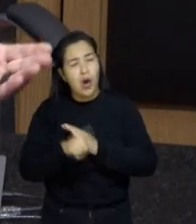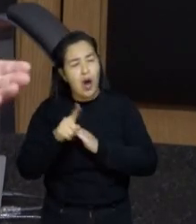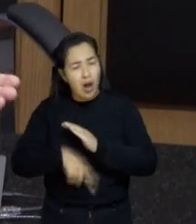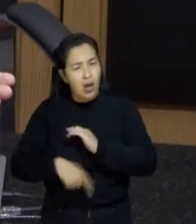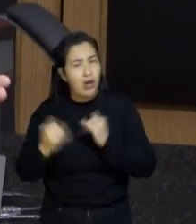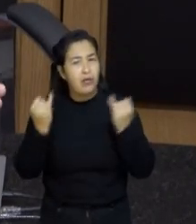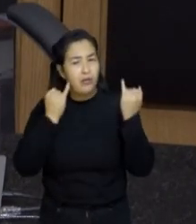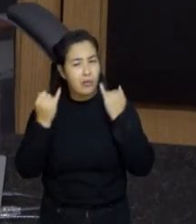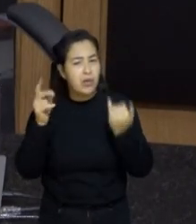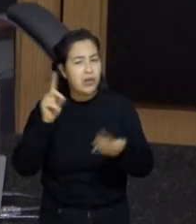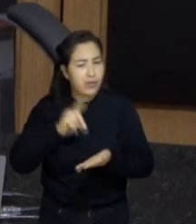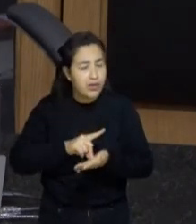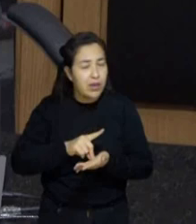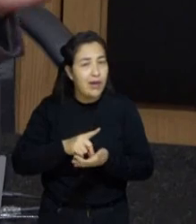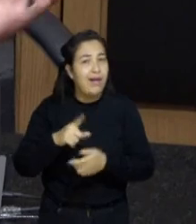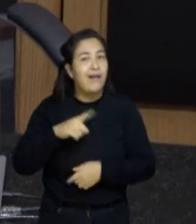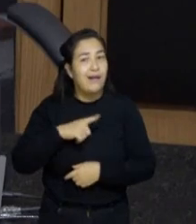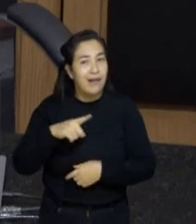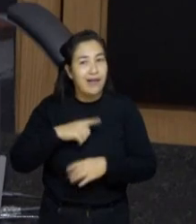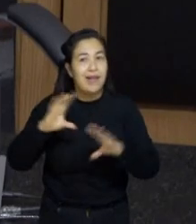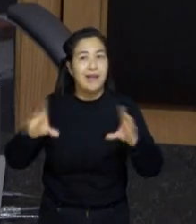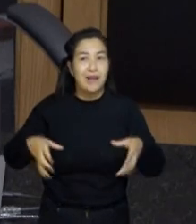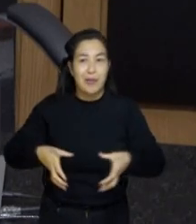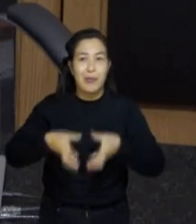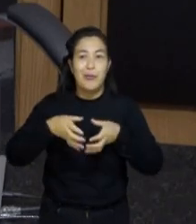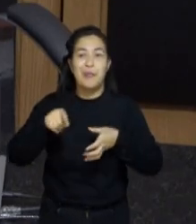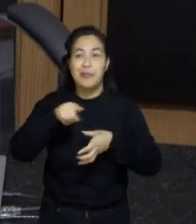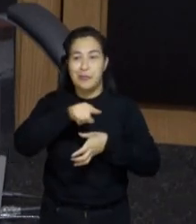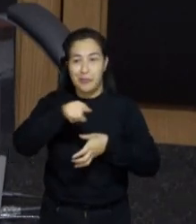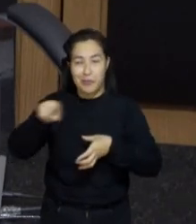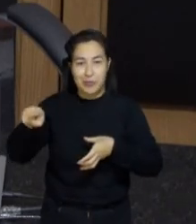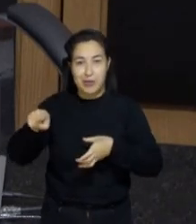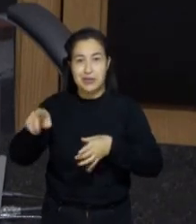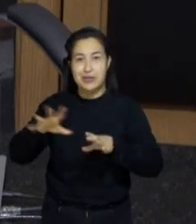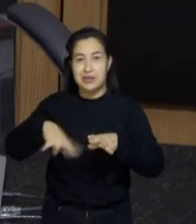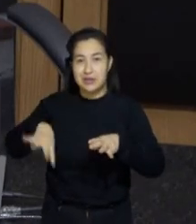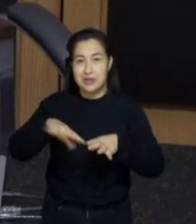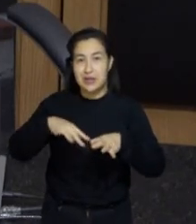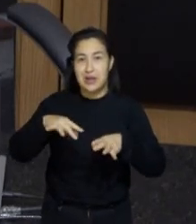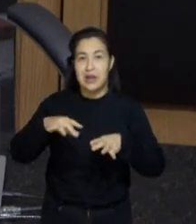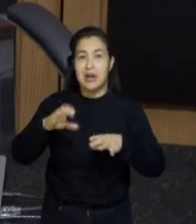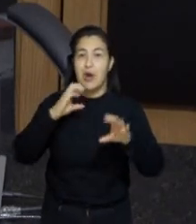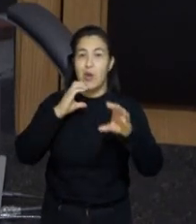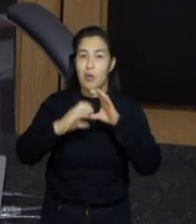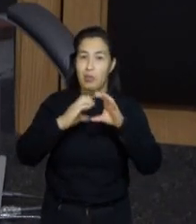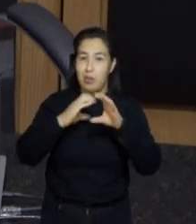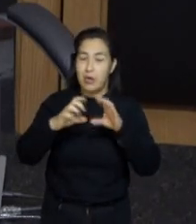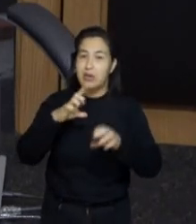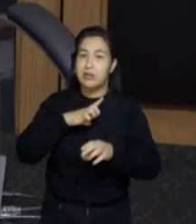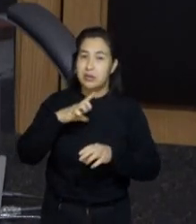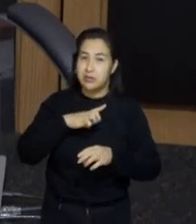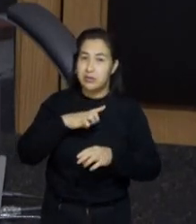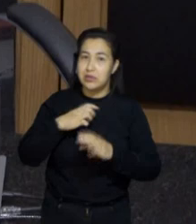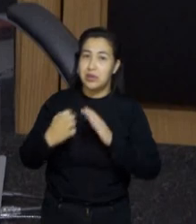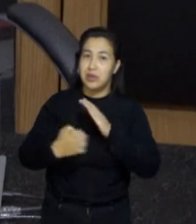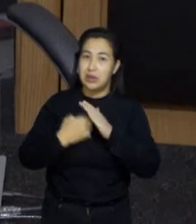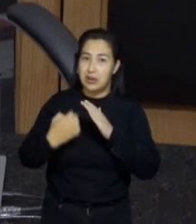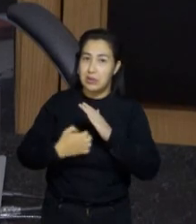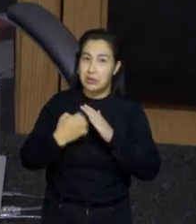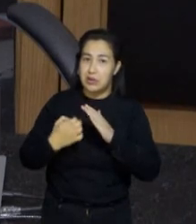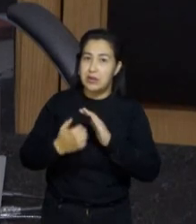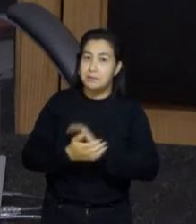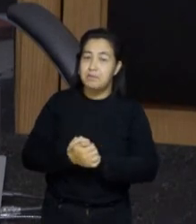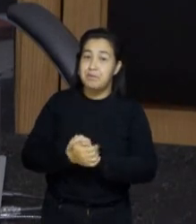equipe qualificada, se faz com os trabalhadores da área da comunicação que o senhor tem lá na sua empresa, se faz com